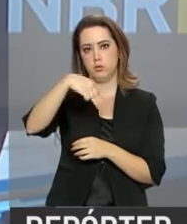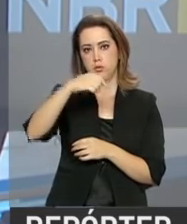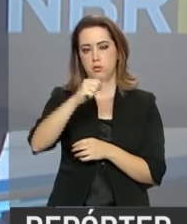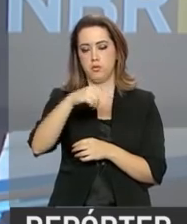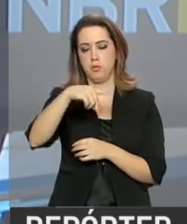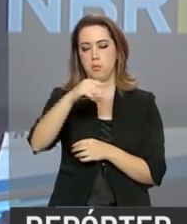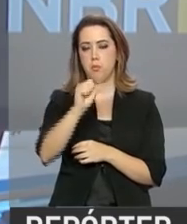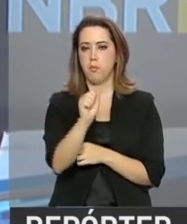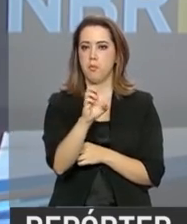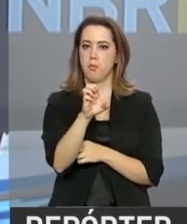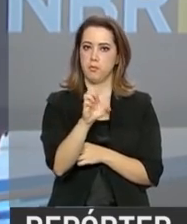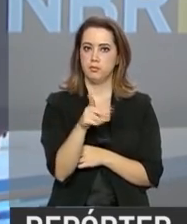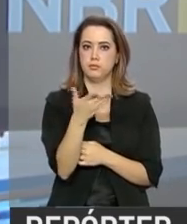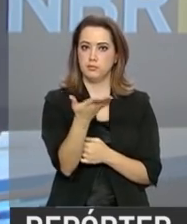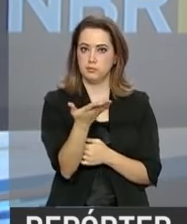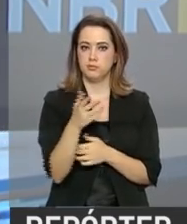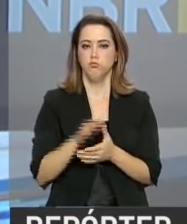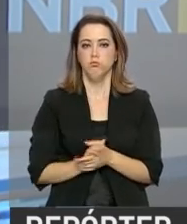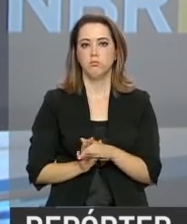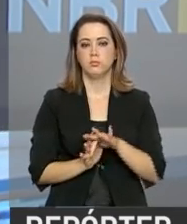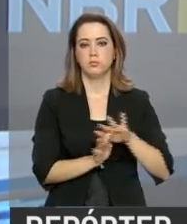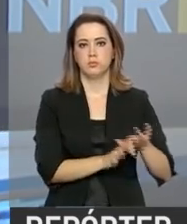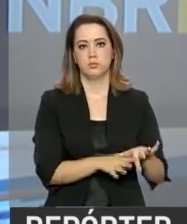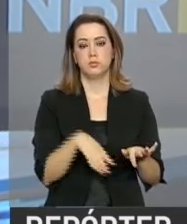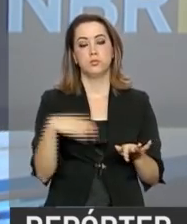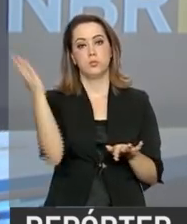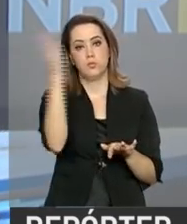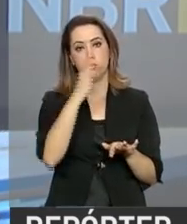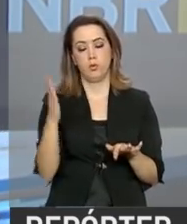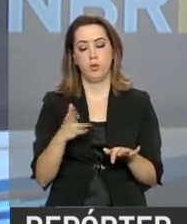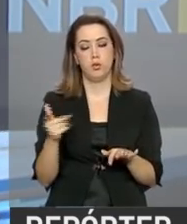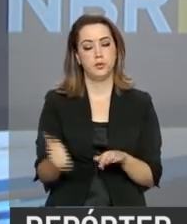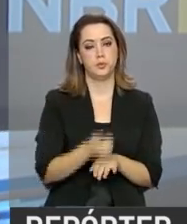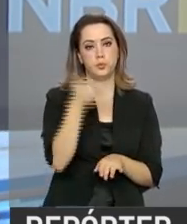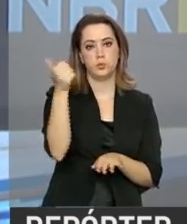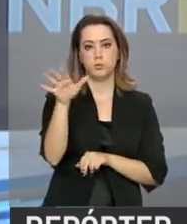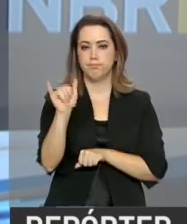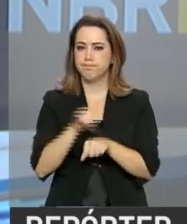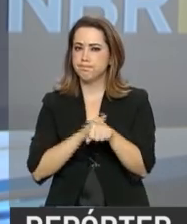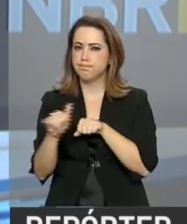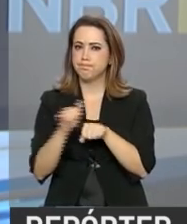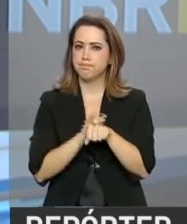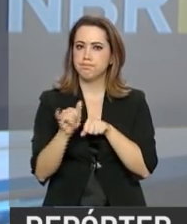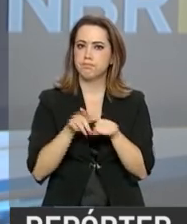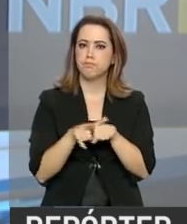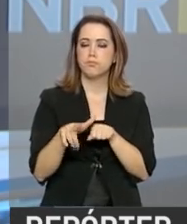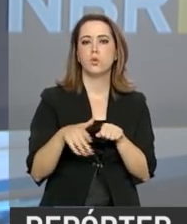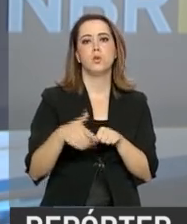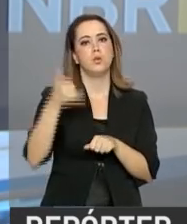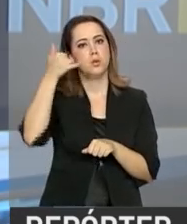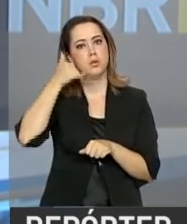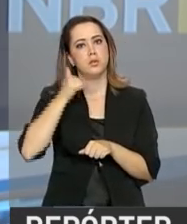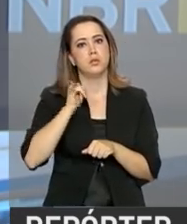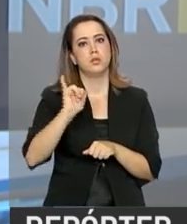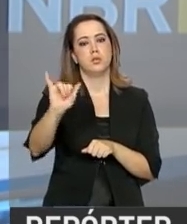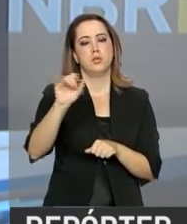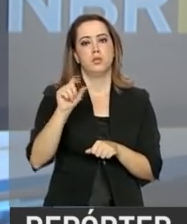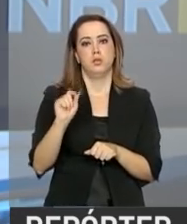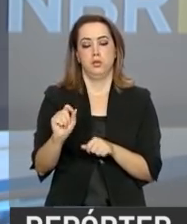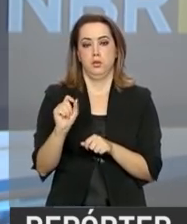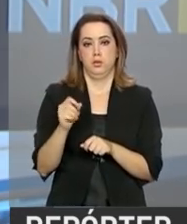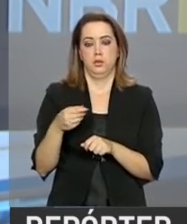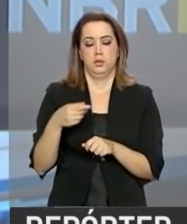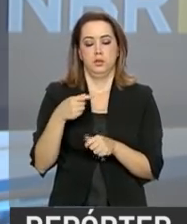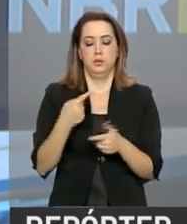Quer aprimorar a estratégia de alerta de desastres naturais Com base no modelo japonês os detalhes da reportagem de